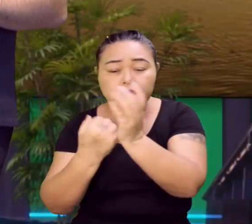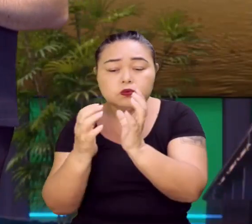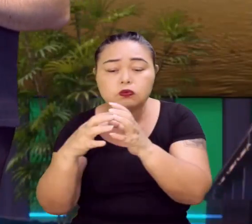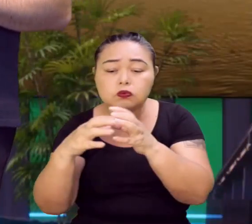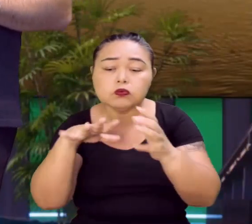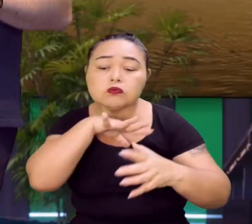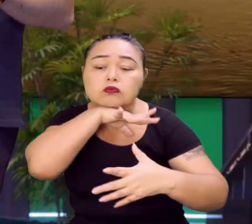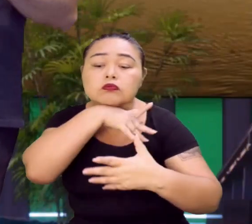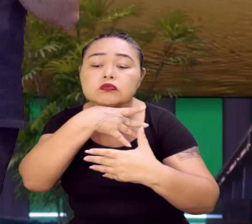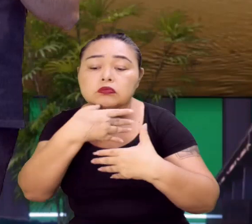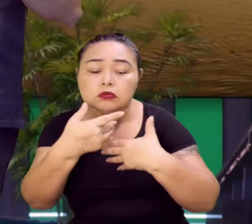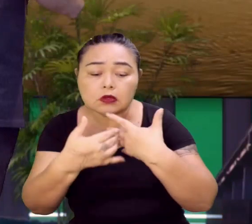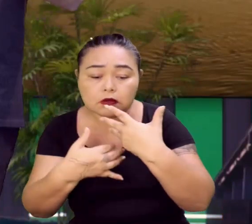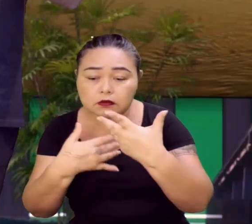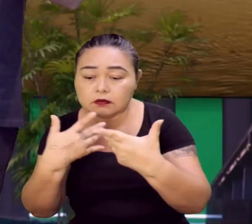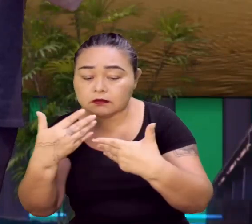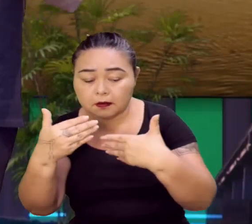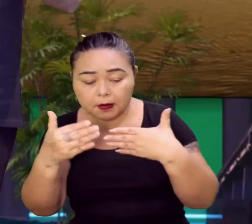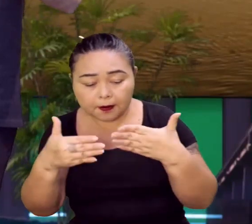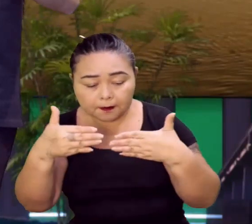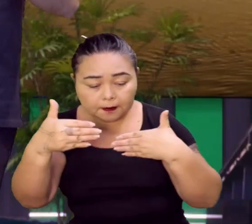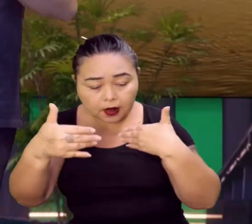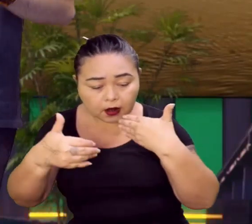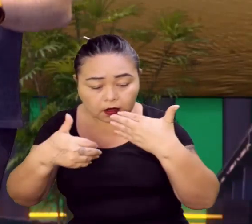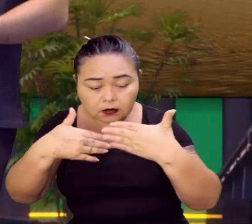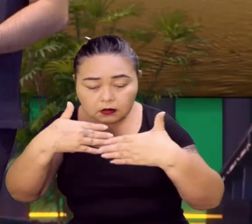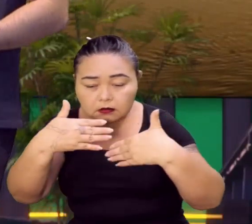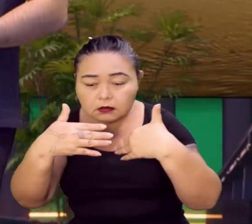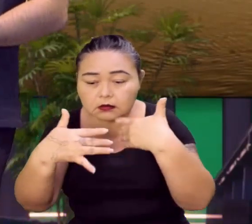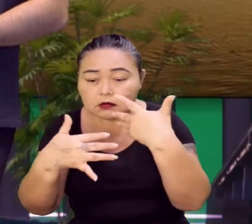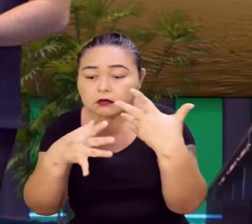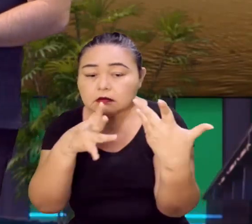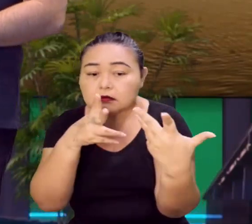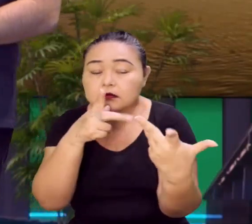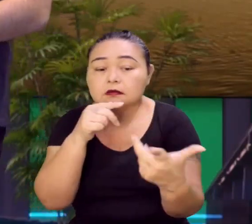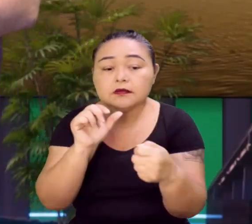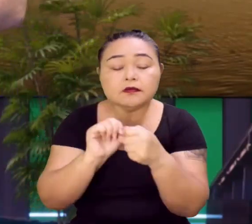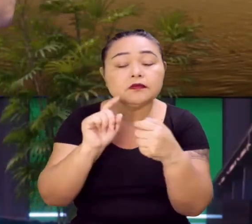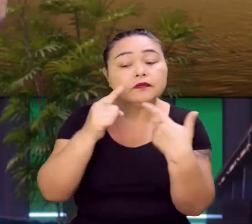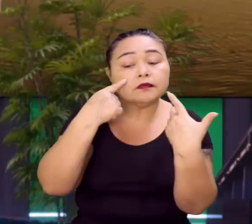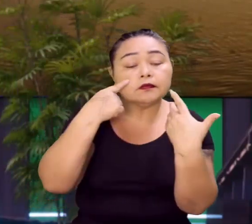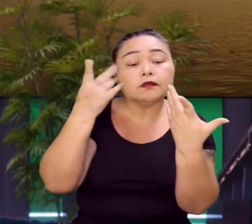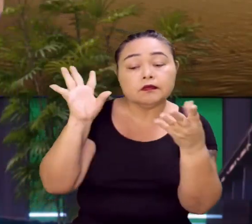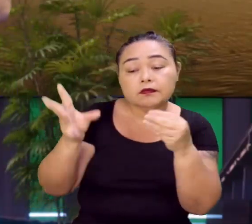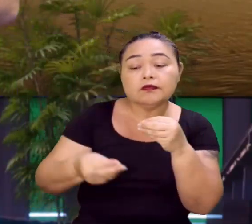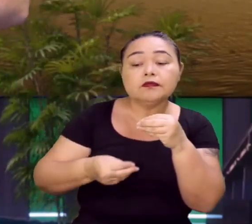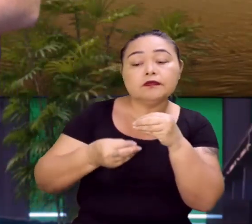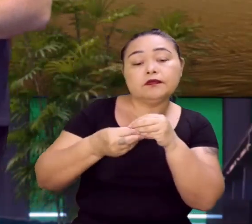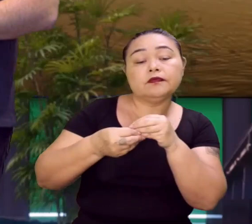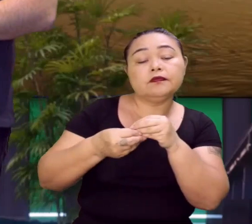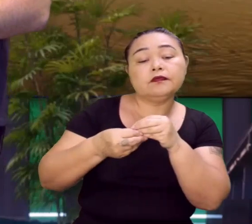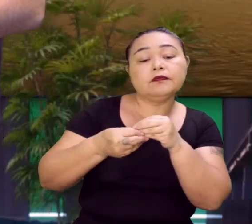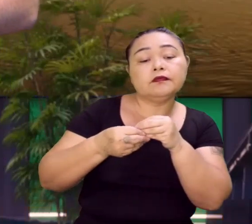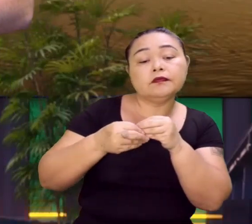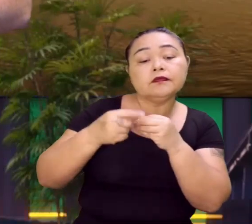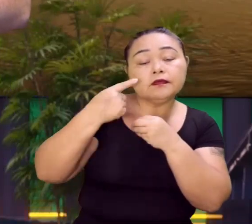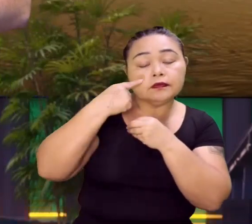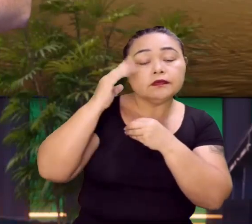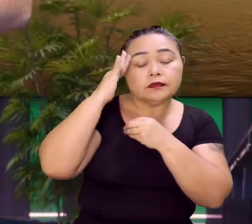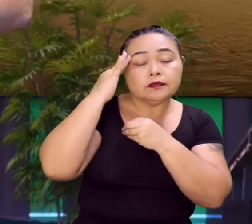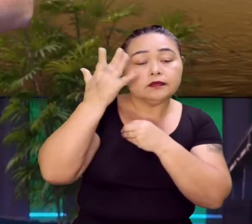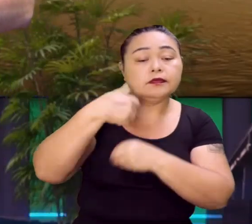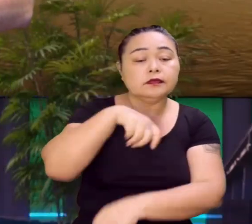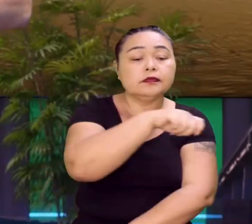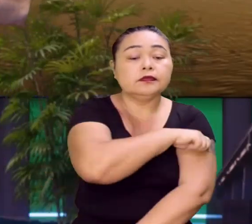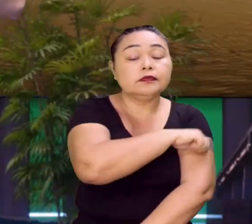espécies, a cada etapa evolutiva. Já que você fez essa abordagem, para situar o aluno